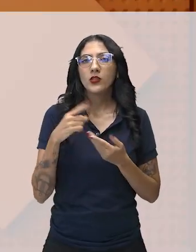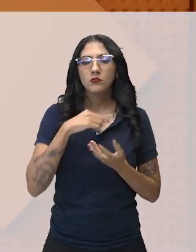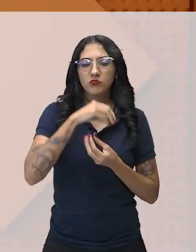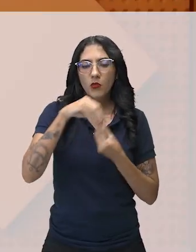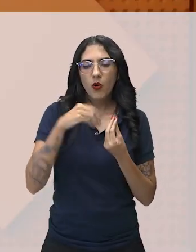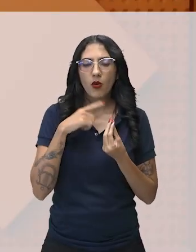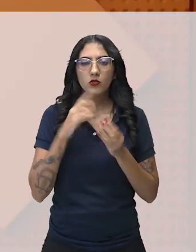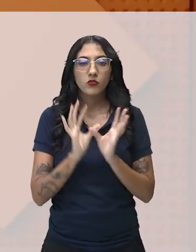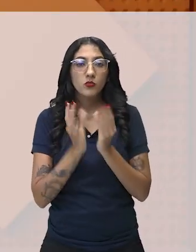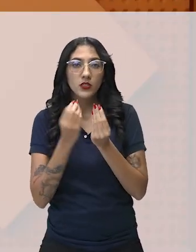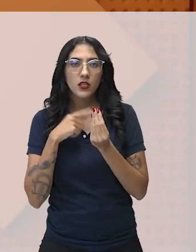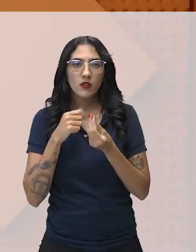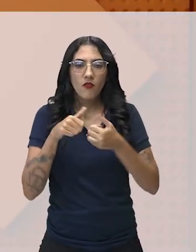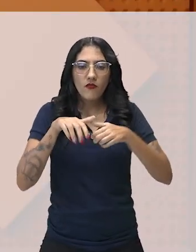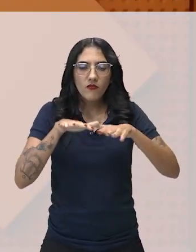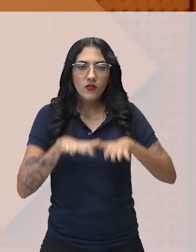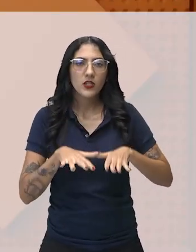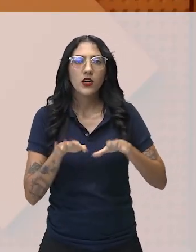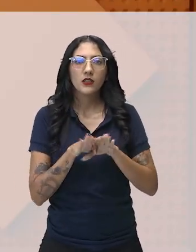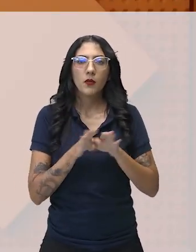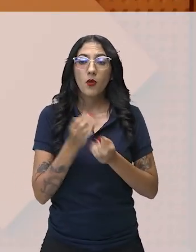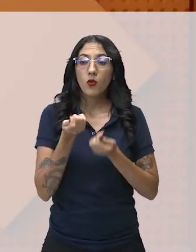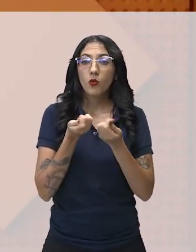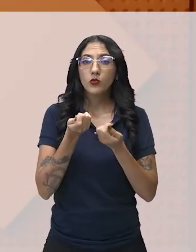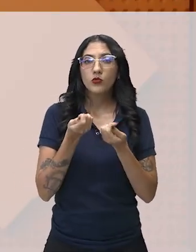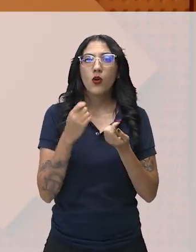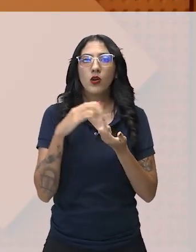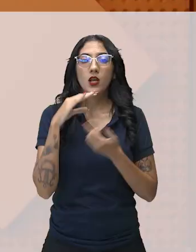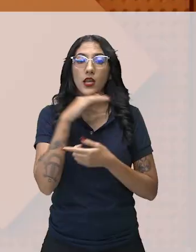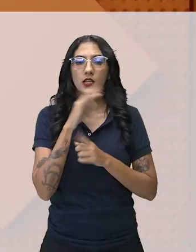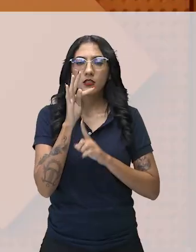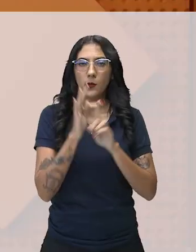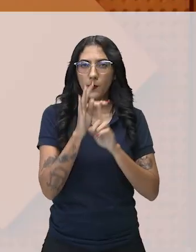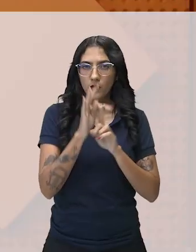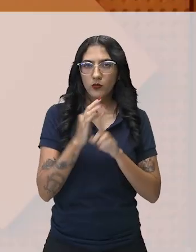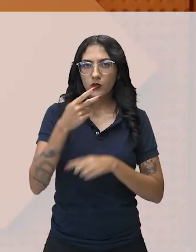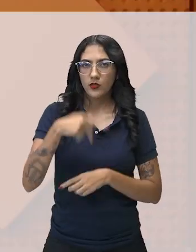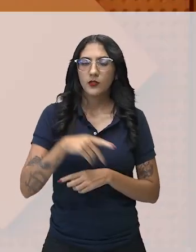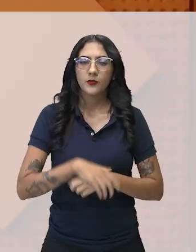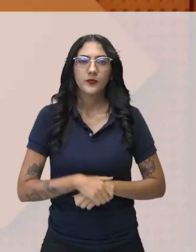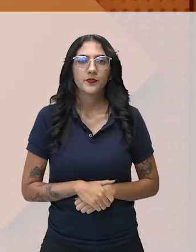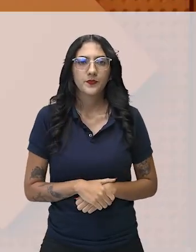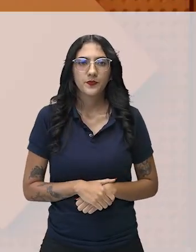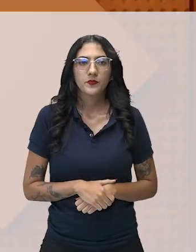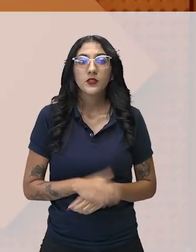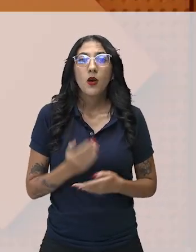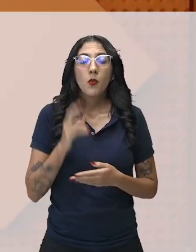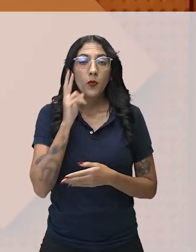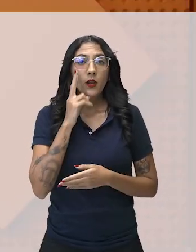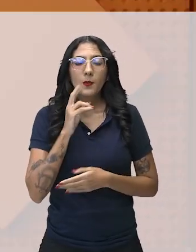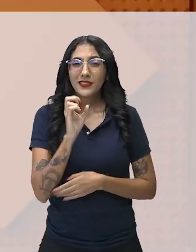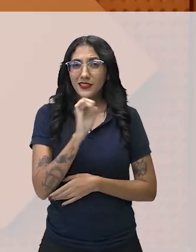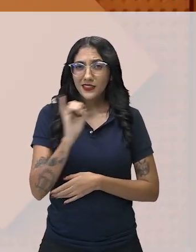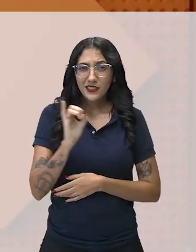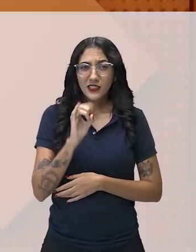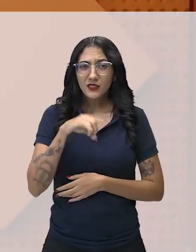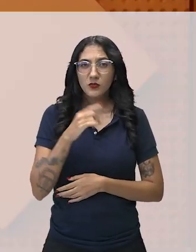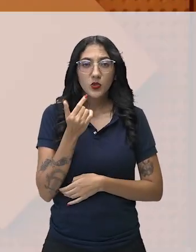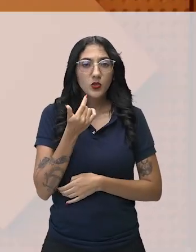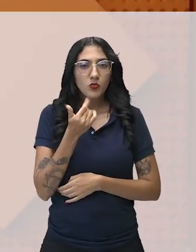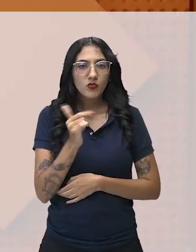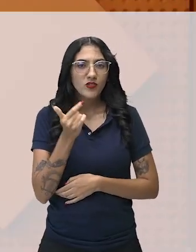prenda um pouco desse calor aqui e mantenha o nosso planeta aquecido. Para vocês terem uma ideia, se não fosse o efeito estufa,